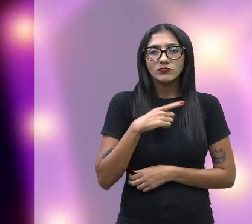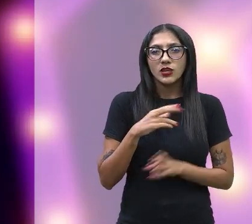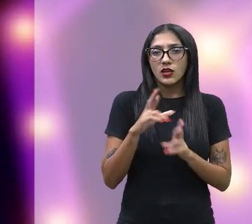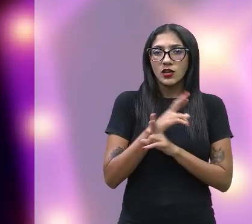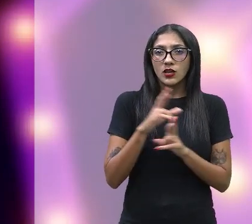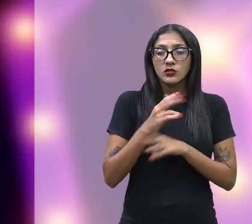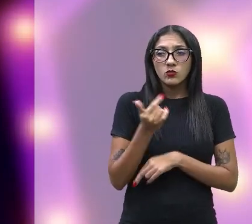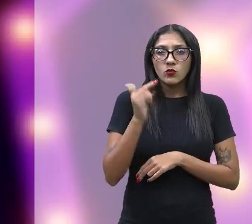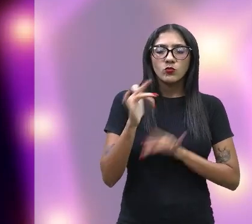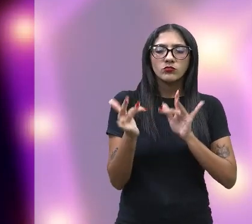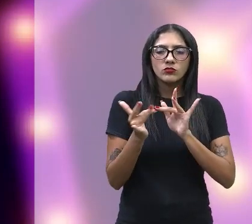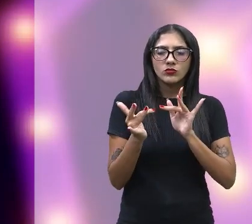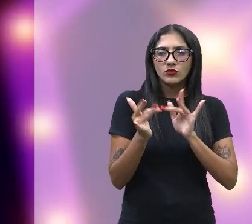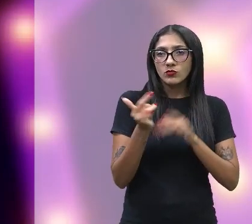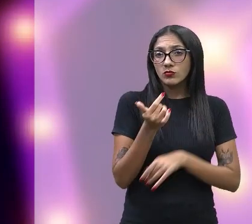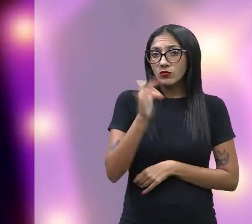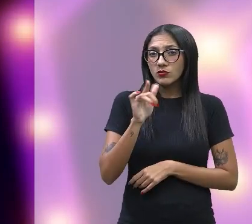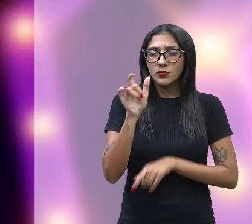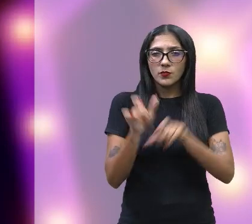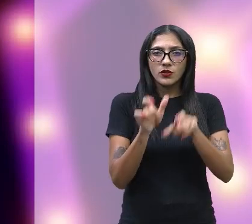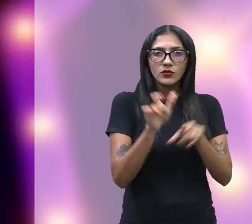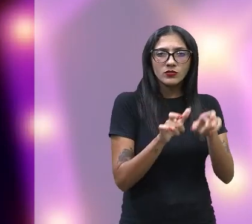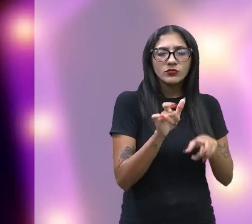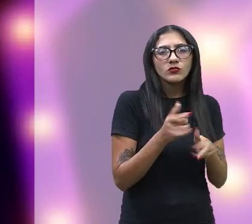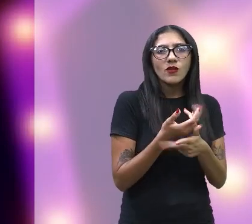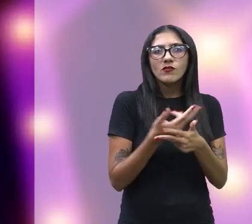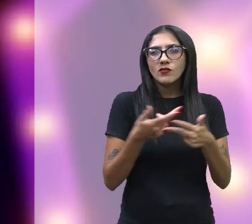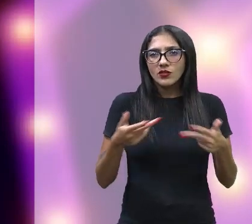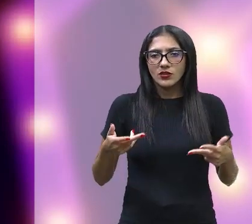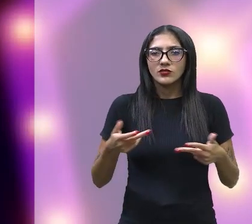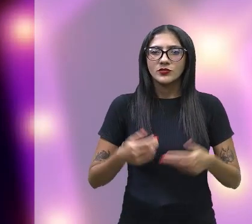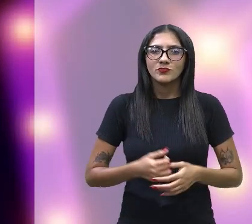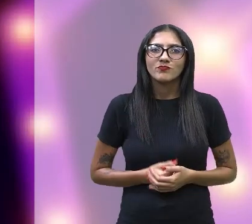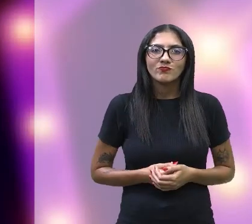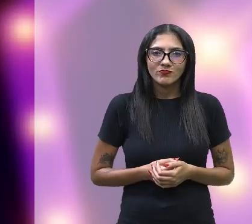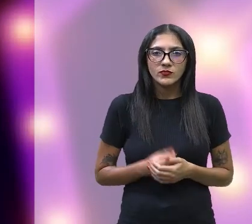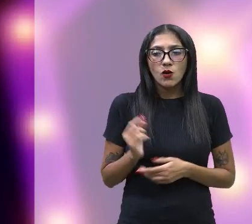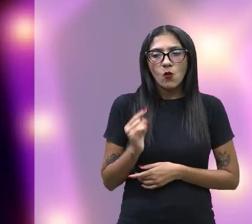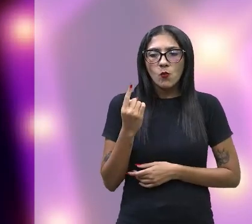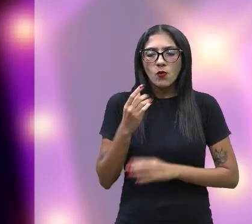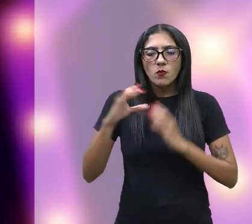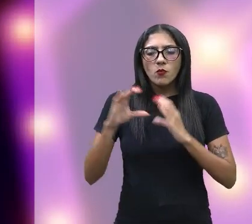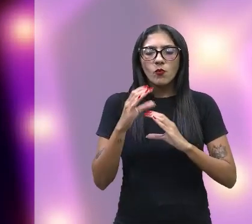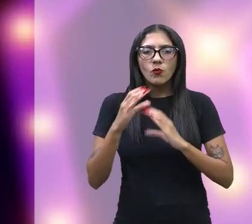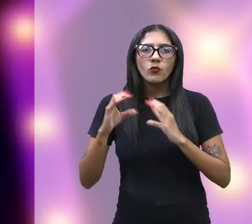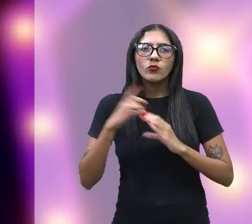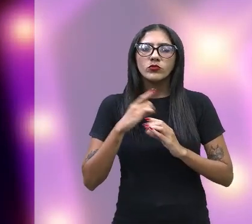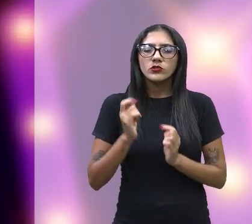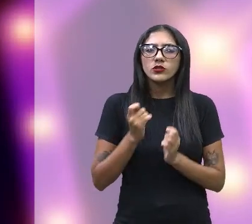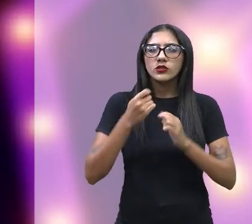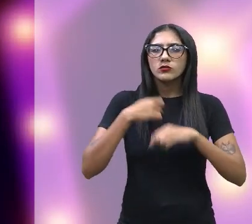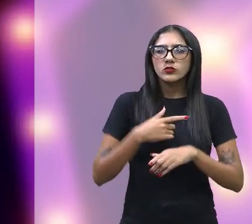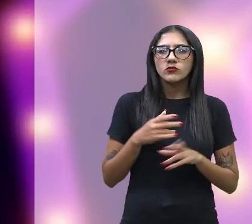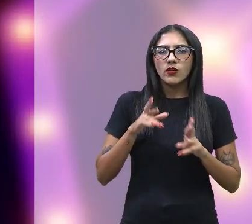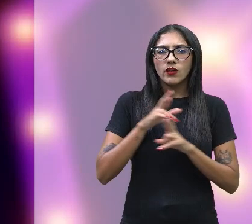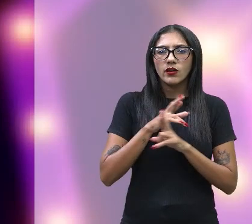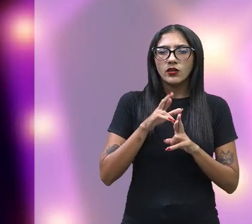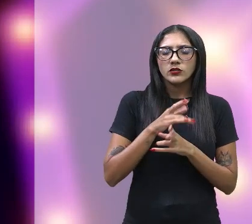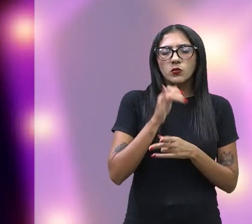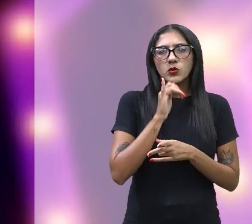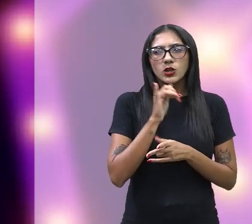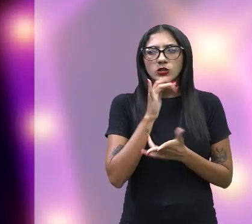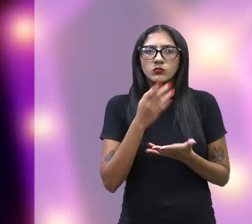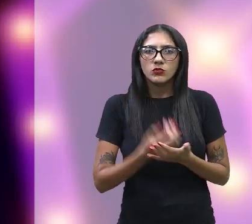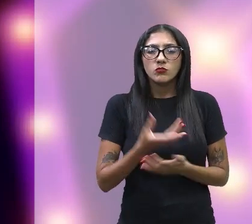coletiviza, nos socializa, faz com que, a partir dela, flua justamente